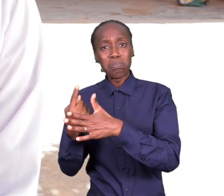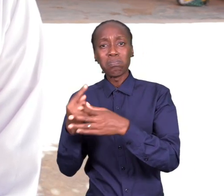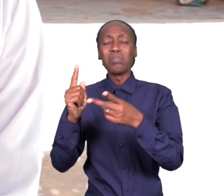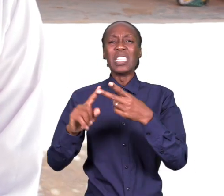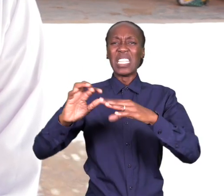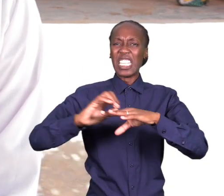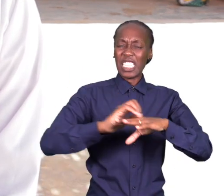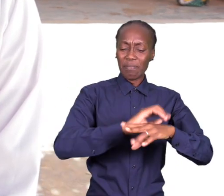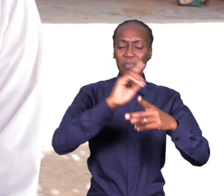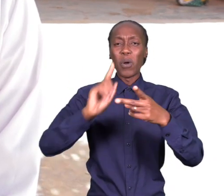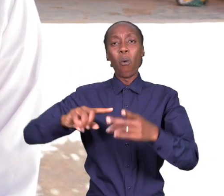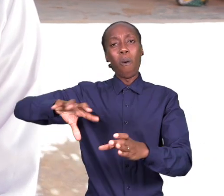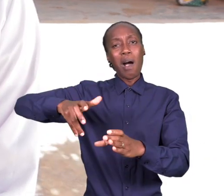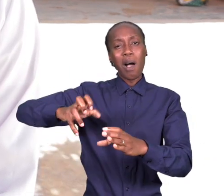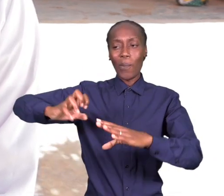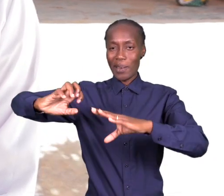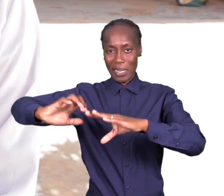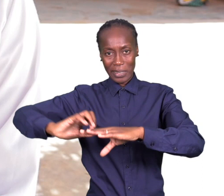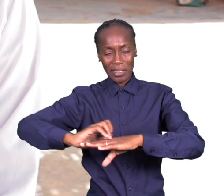água maltratada.